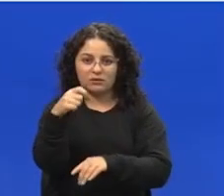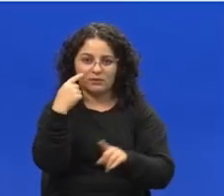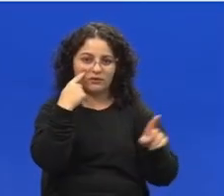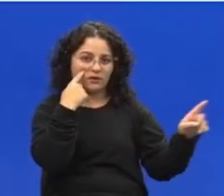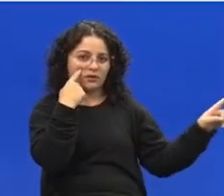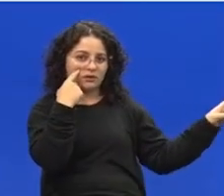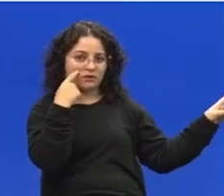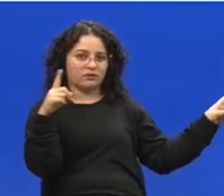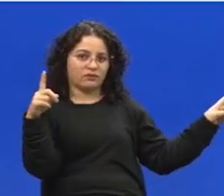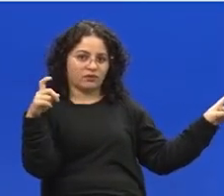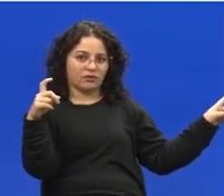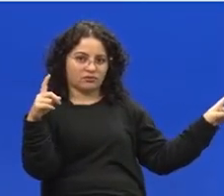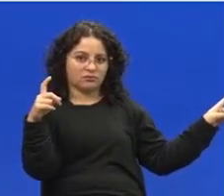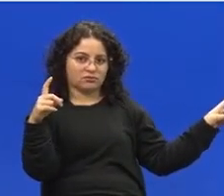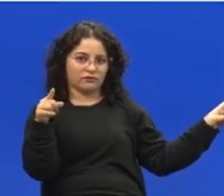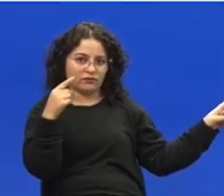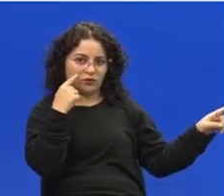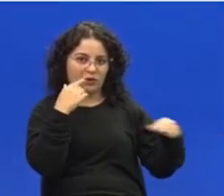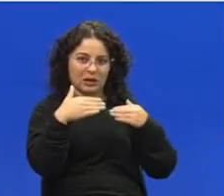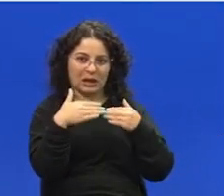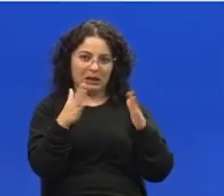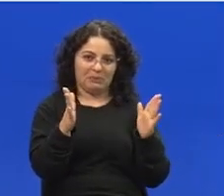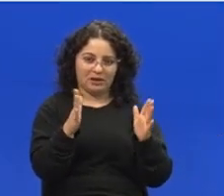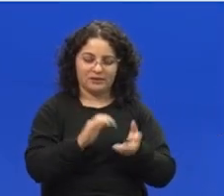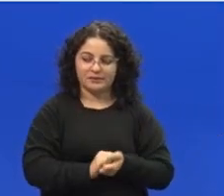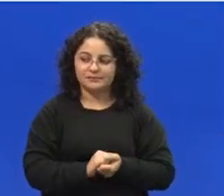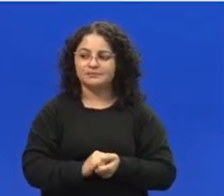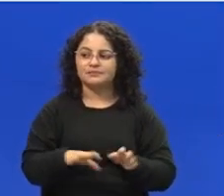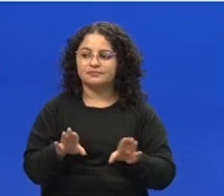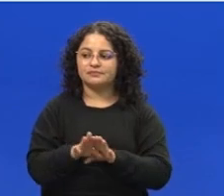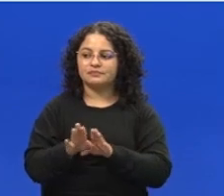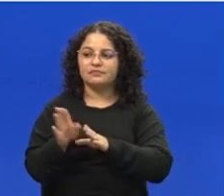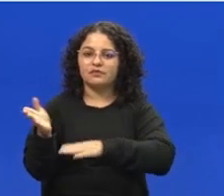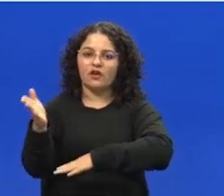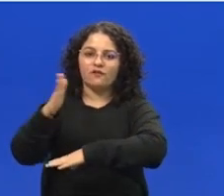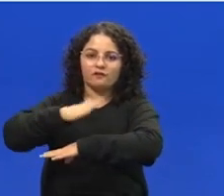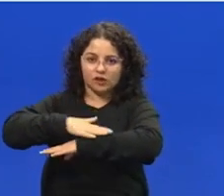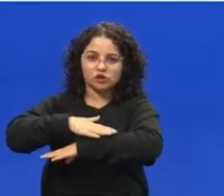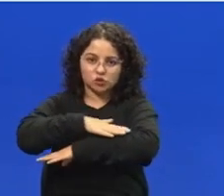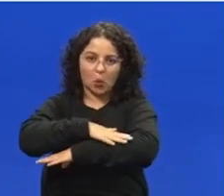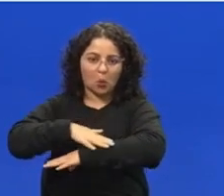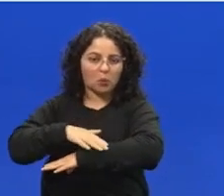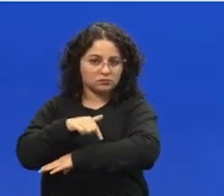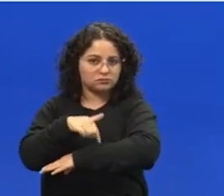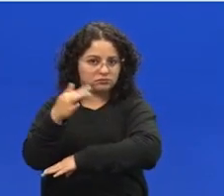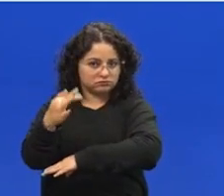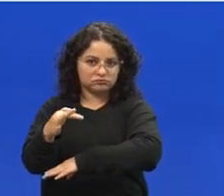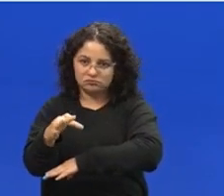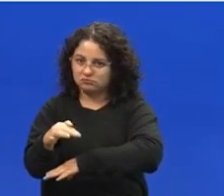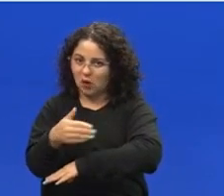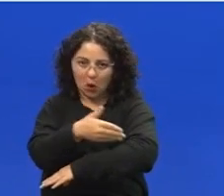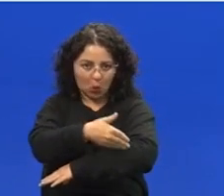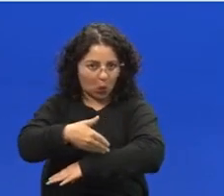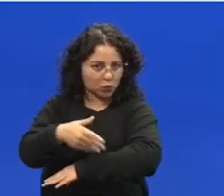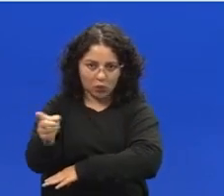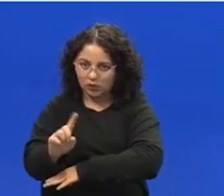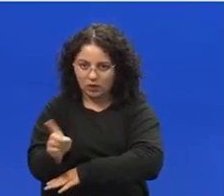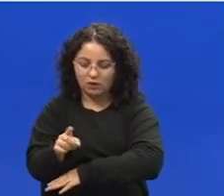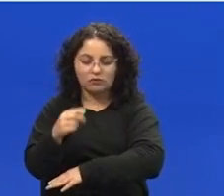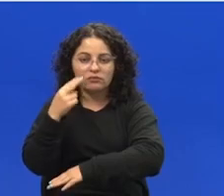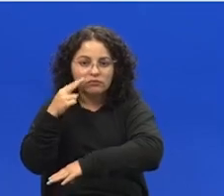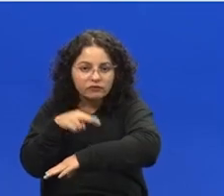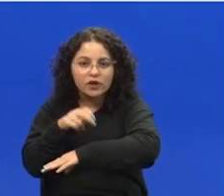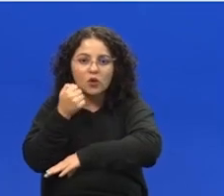imagem, e as fraturas fechadas são quando a pele se mantém com a sua integridade e eu não